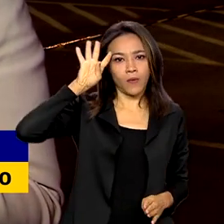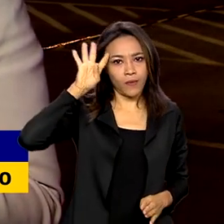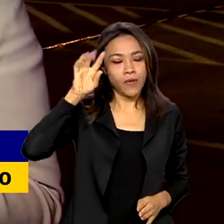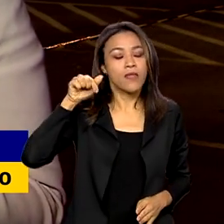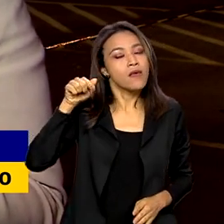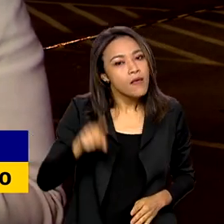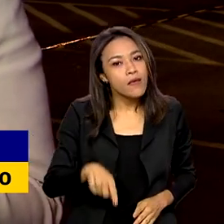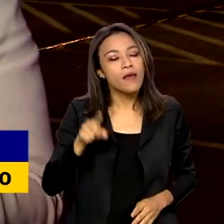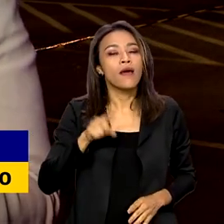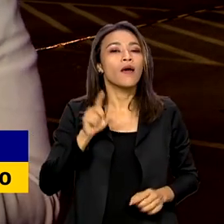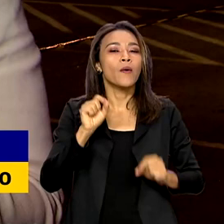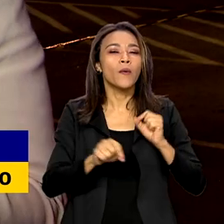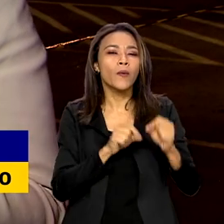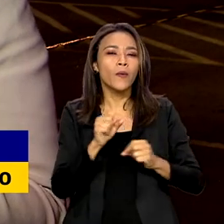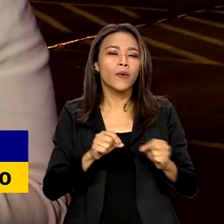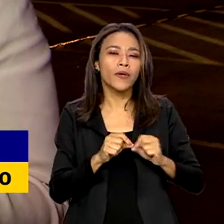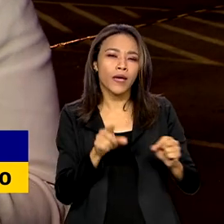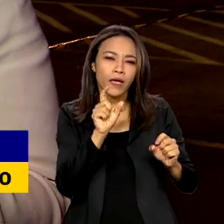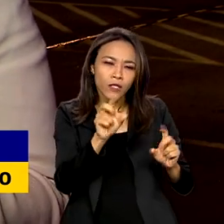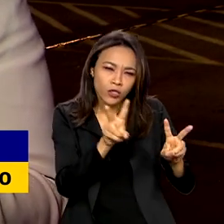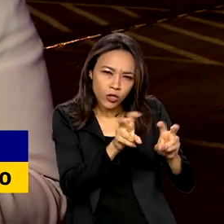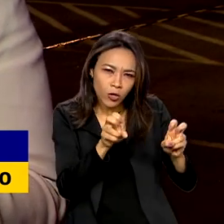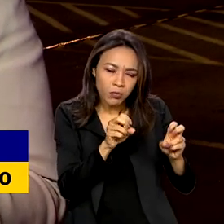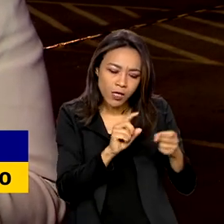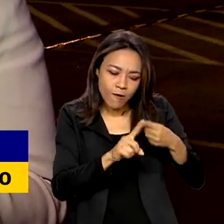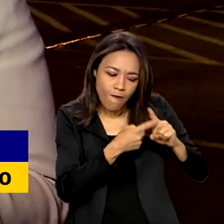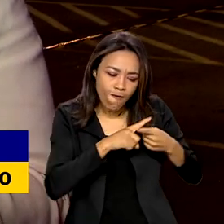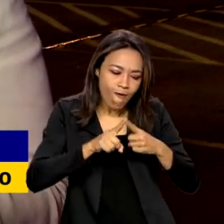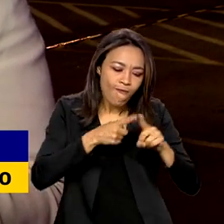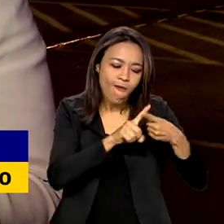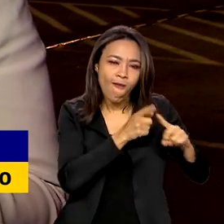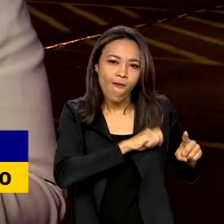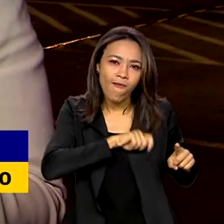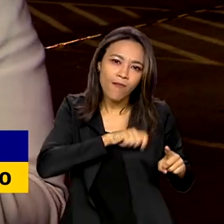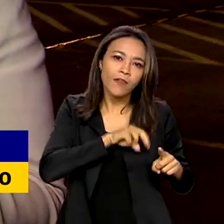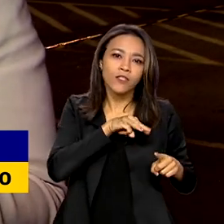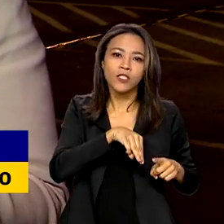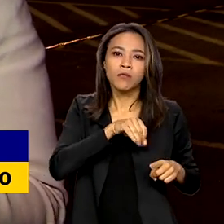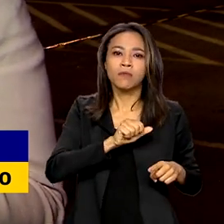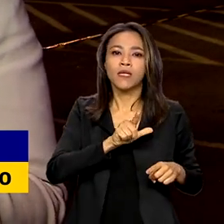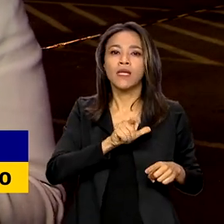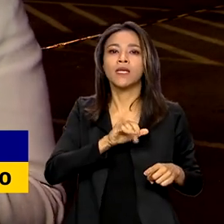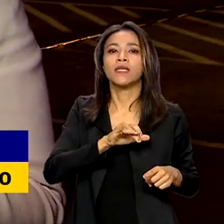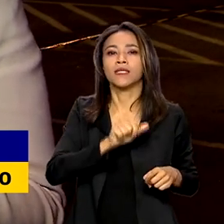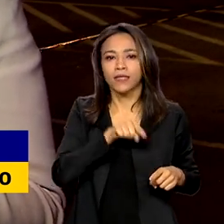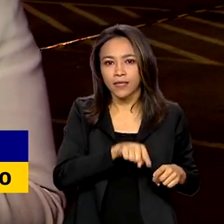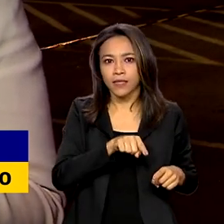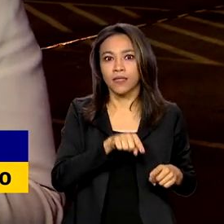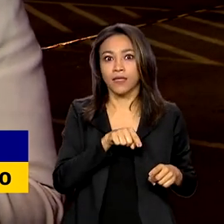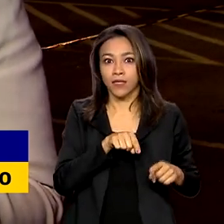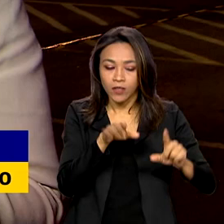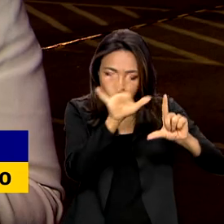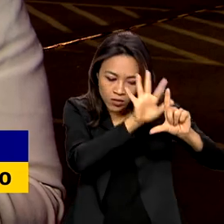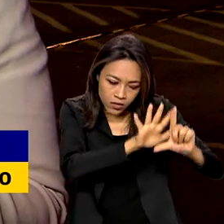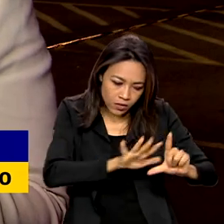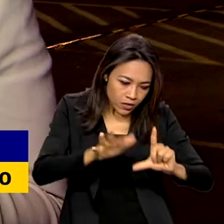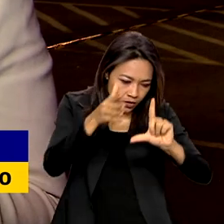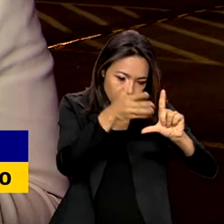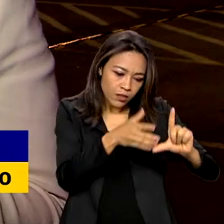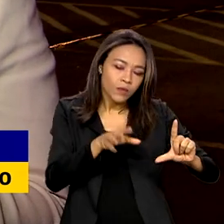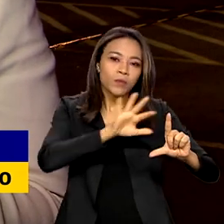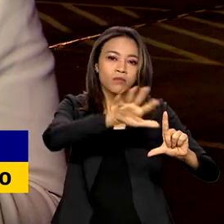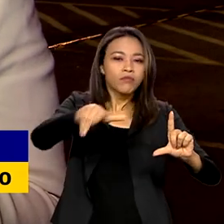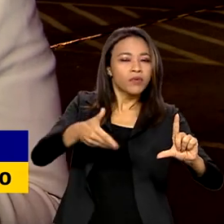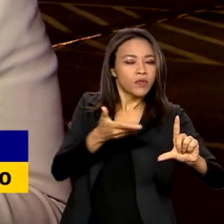nessa arte do inquérito das milícias digitais no Supremo Tribunal Federal o objetivo é investigar a suposta